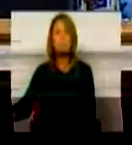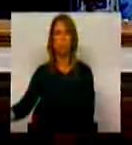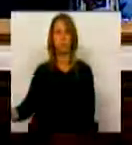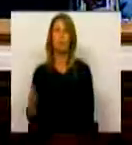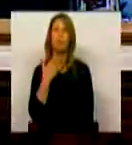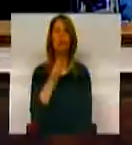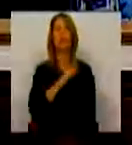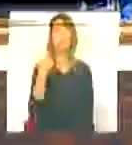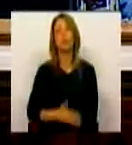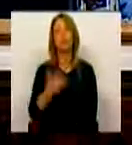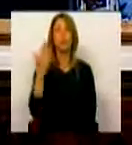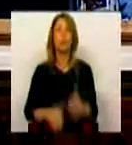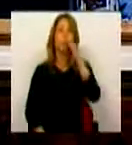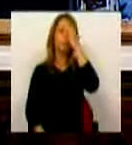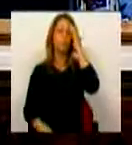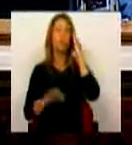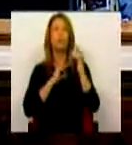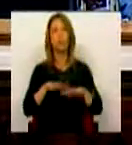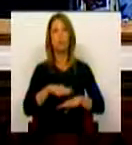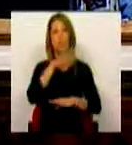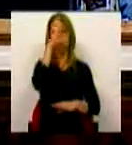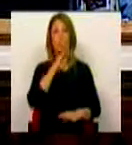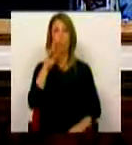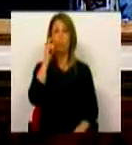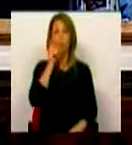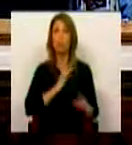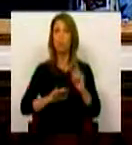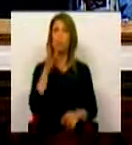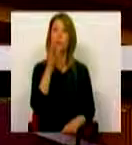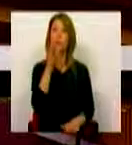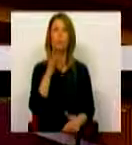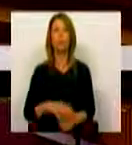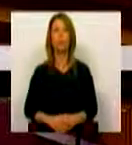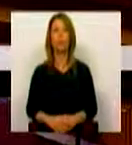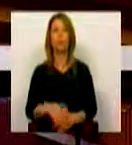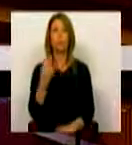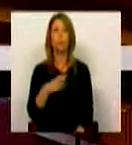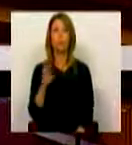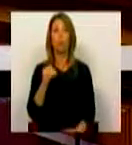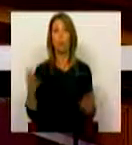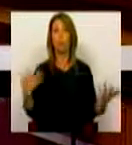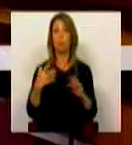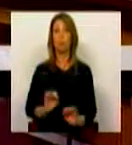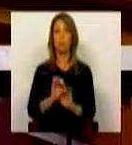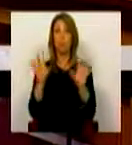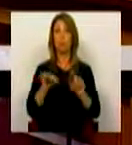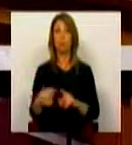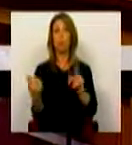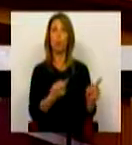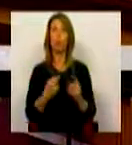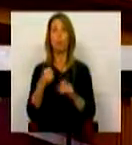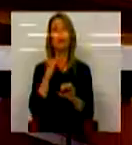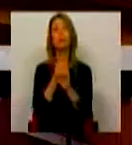Muito obrigada, Sr. Presidente, senhores membros do Governo, senhoras e senhores deputados. Para o Partido Socialista, e ficou claro neste debate,